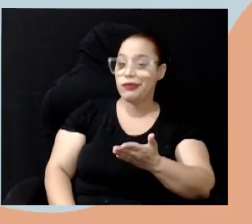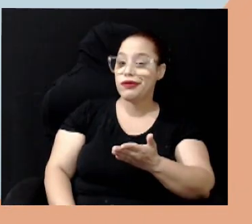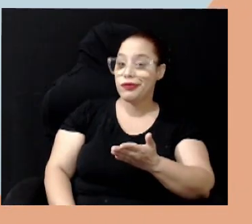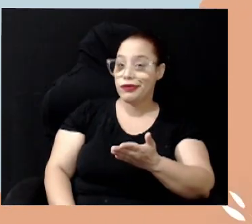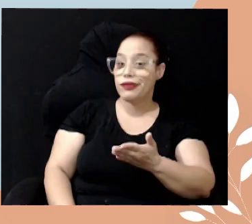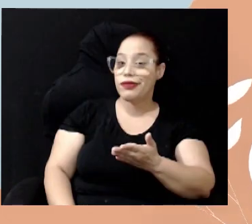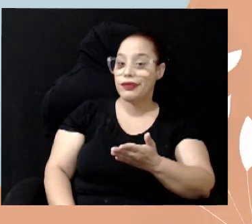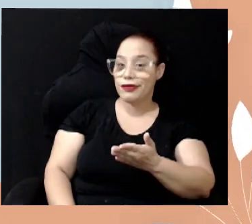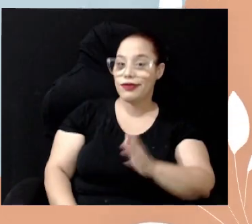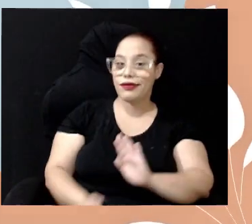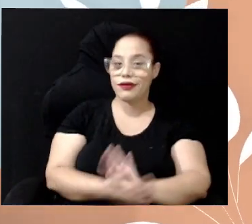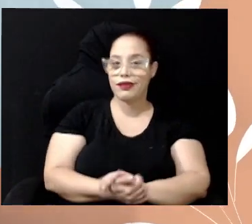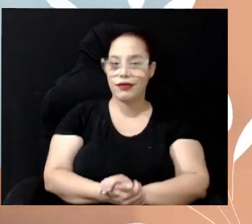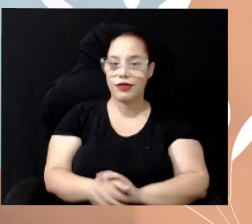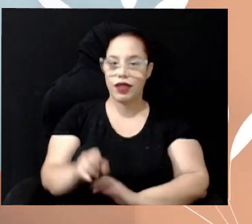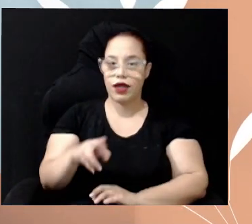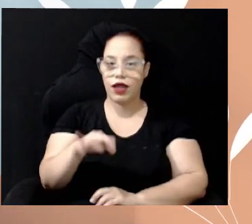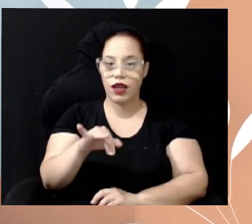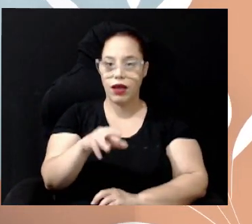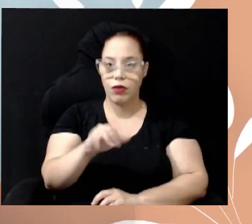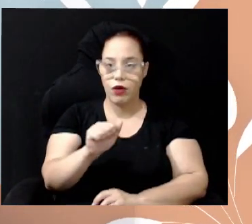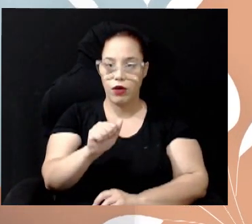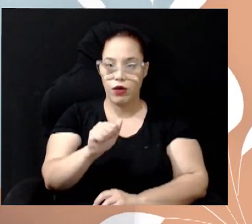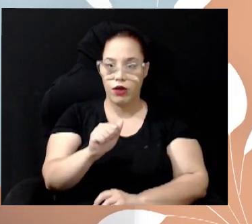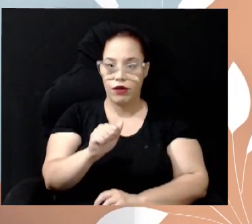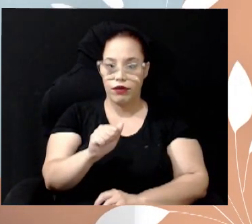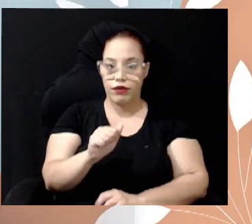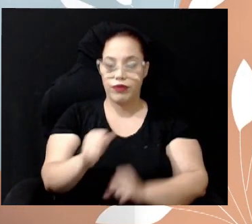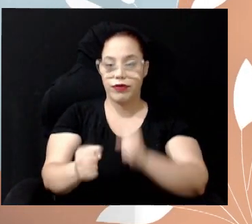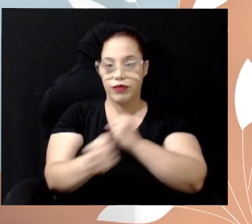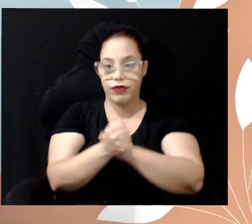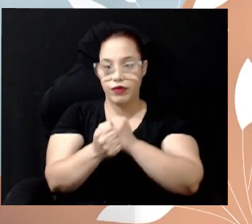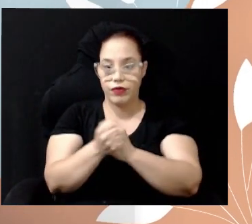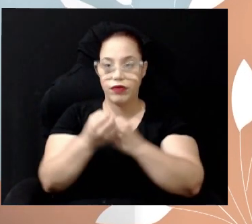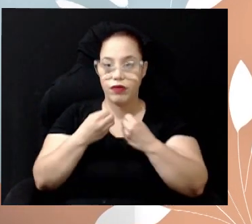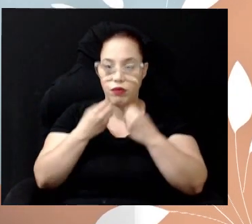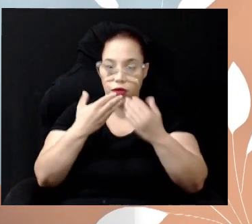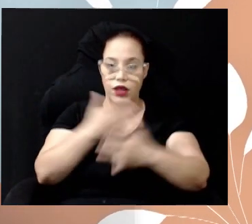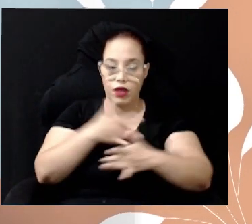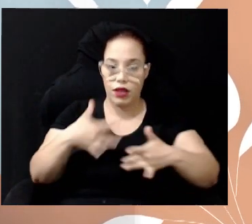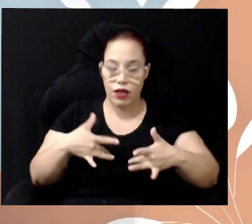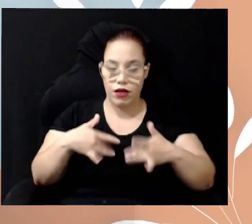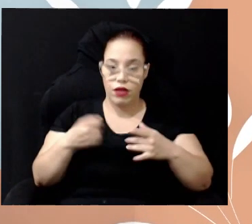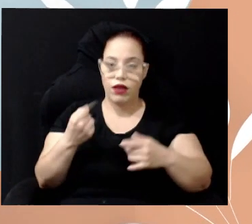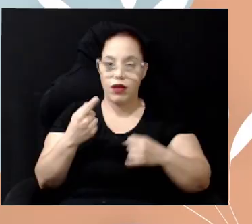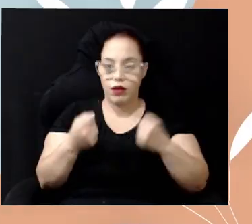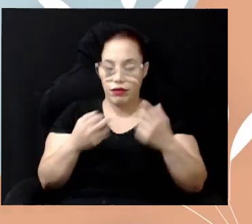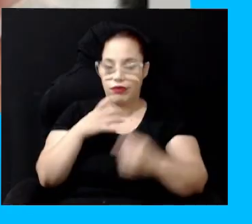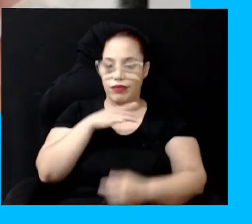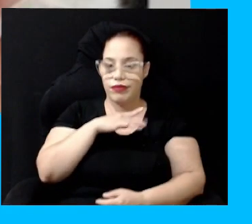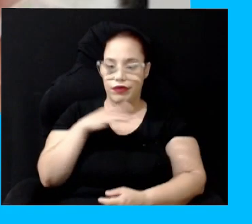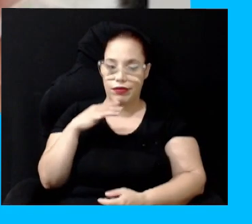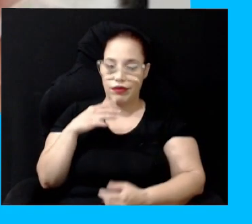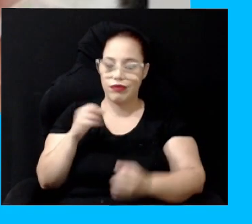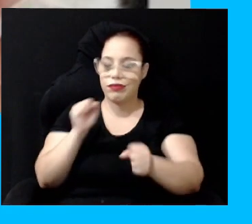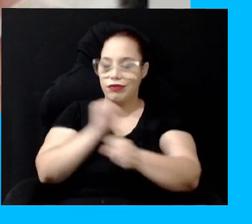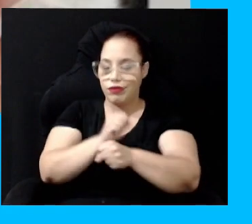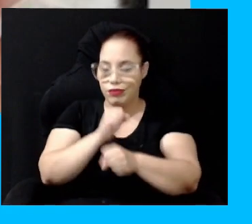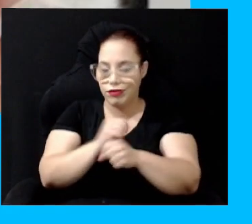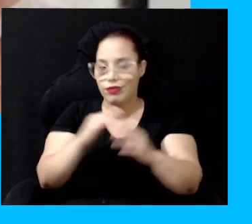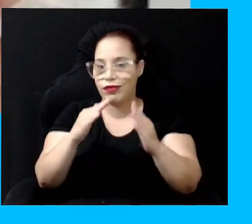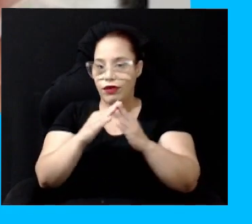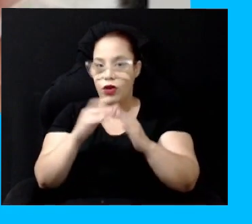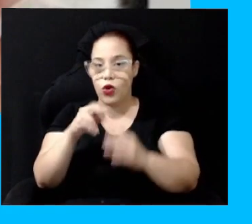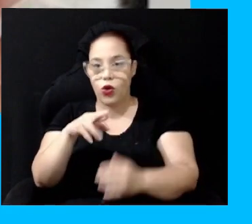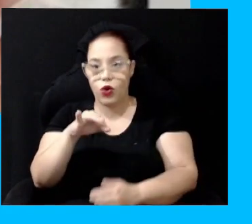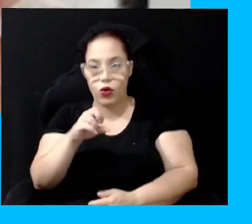O DPBEA, Departamento de Proteção e Bem-Estar Animal, tem mais bichinhos aguardando um lar. O Gustavo ainda é só